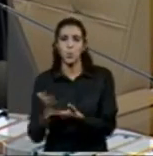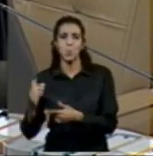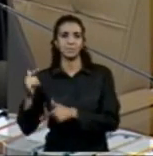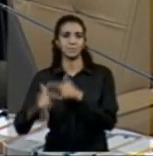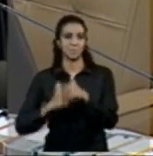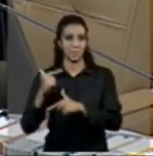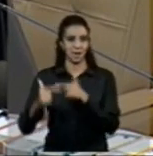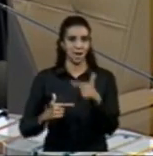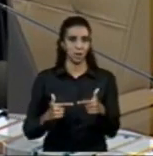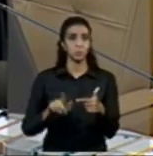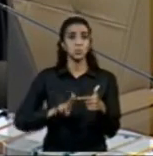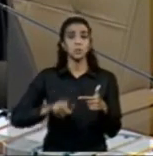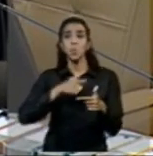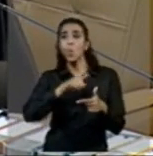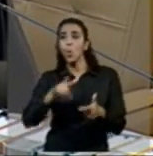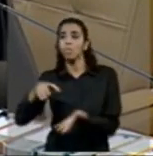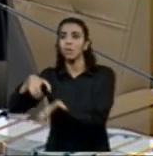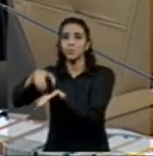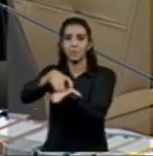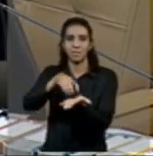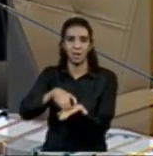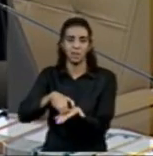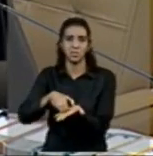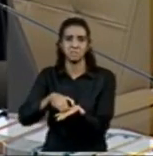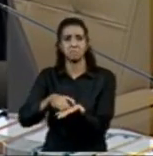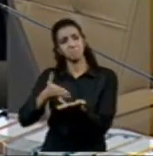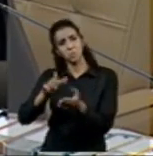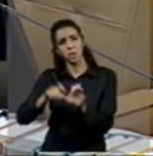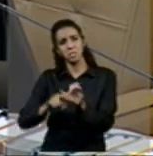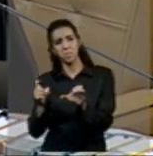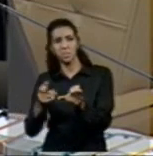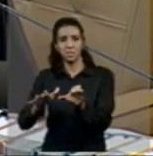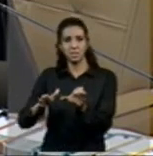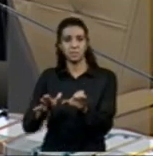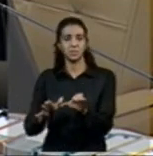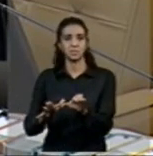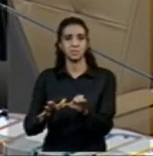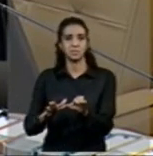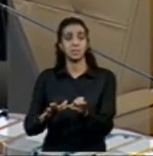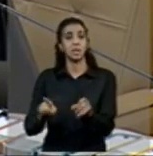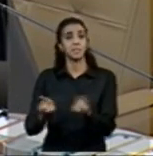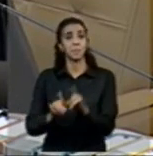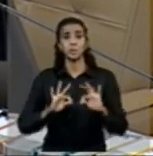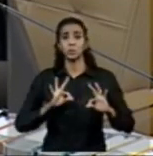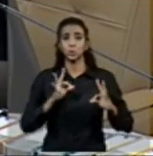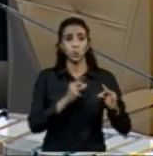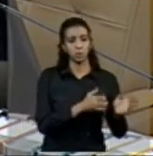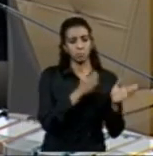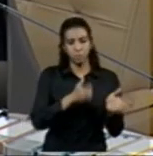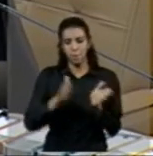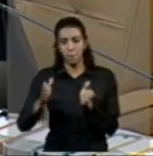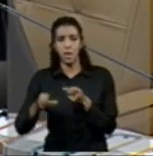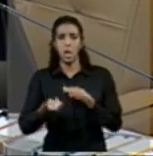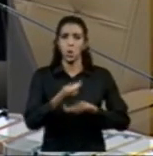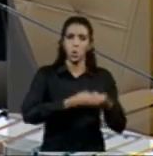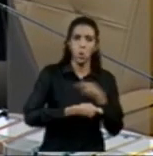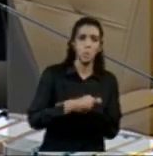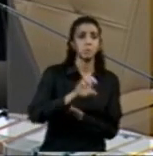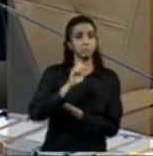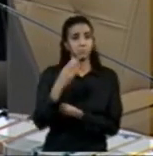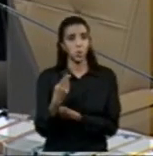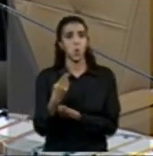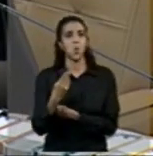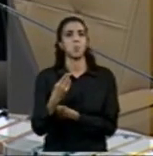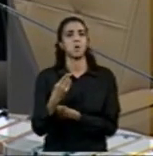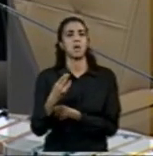por meio de outras unidades, mais ou menos independentes, incluindo toda a operação econômica ou de organização